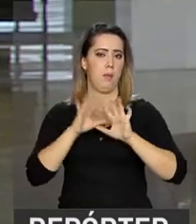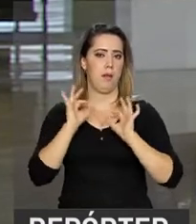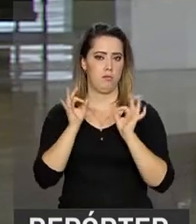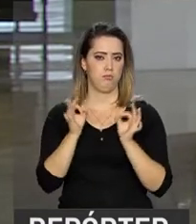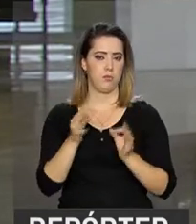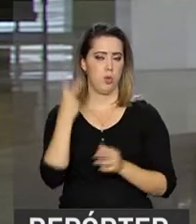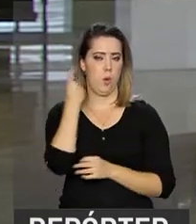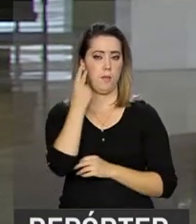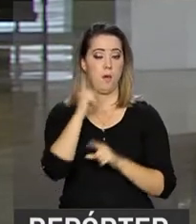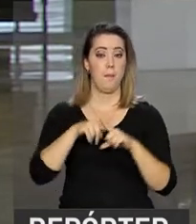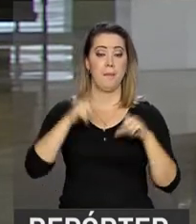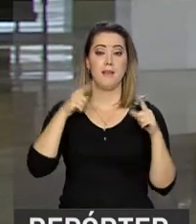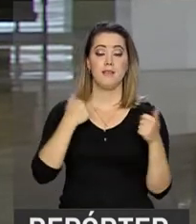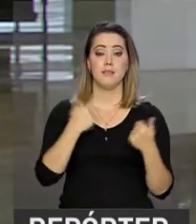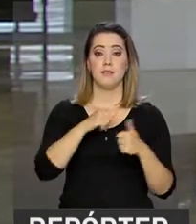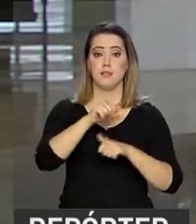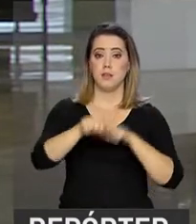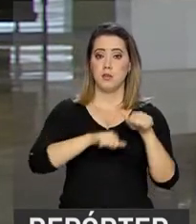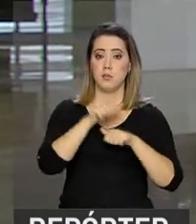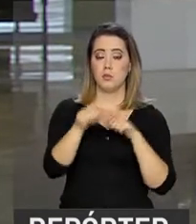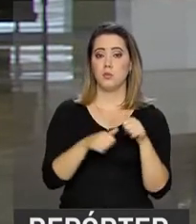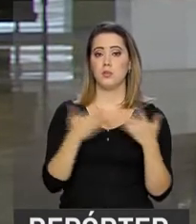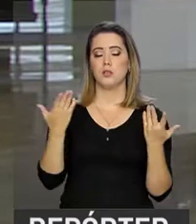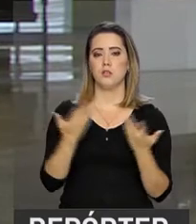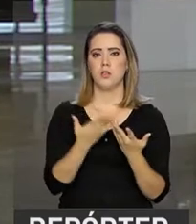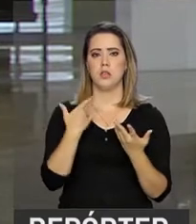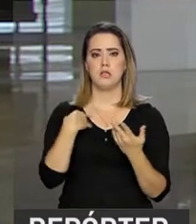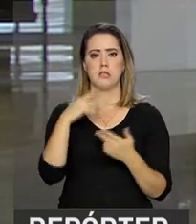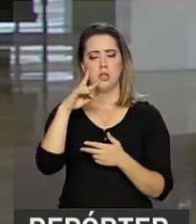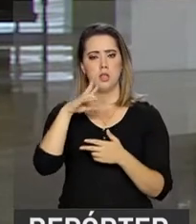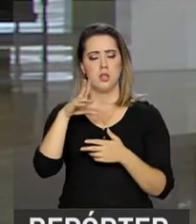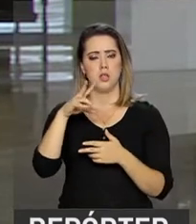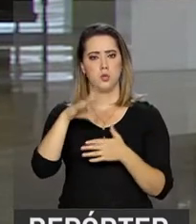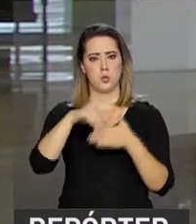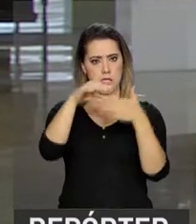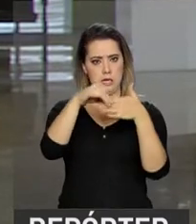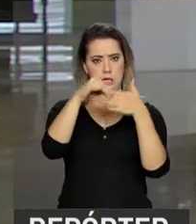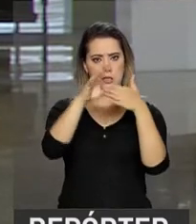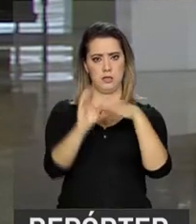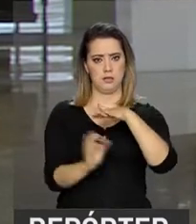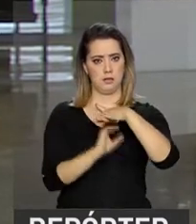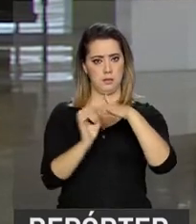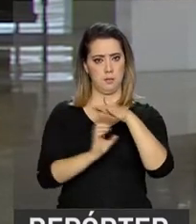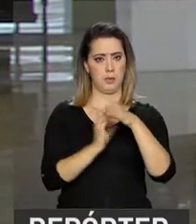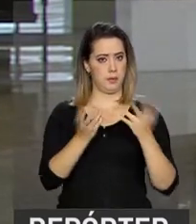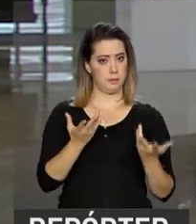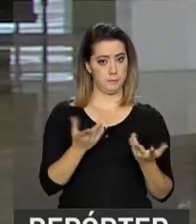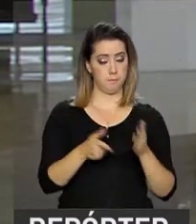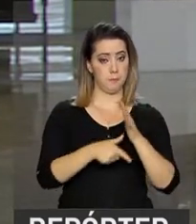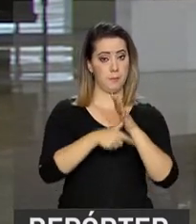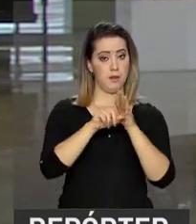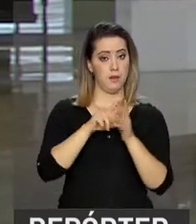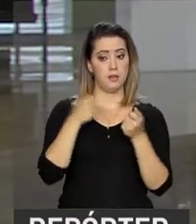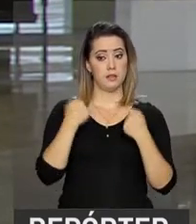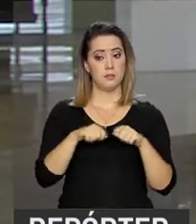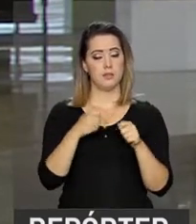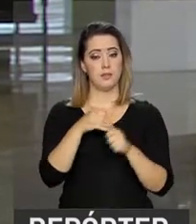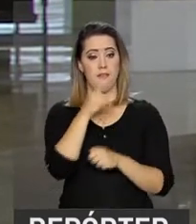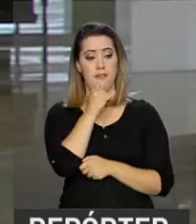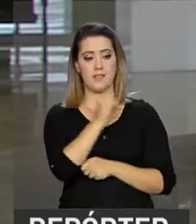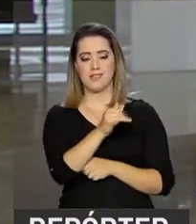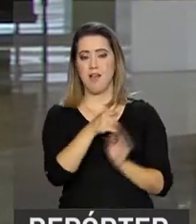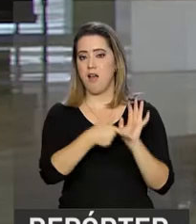mudança no controle acionário da empresa antes do decreto ela tinha de comunicar previamente